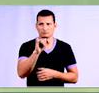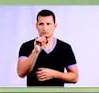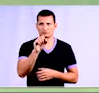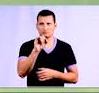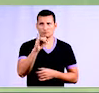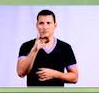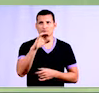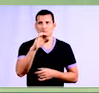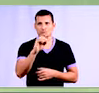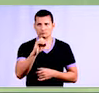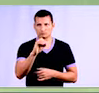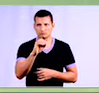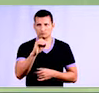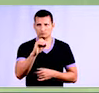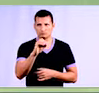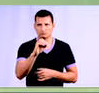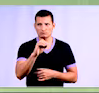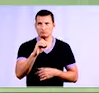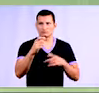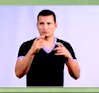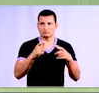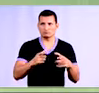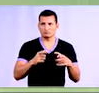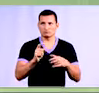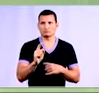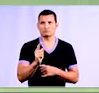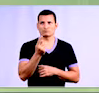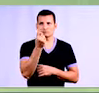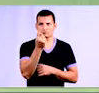estamos falando de um endereço único